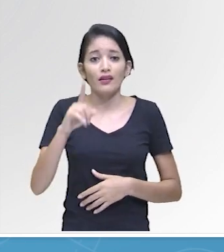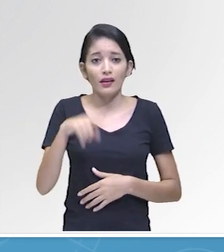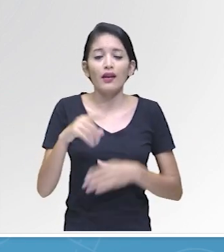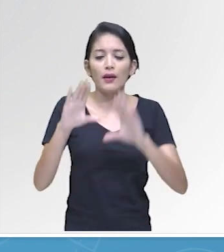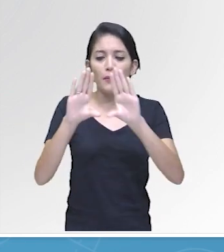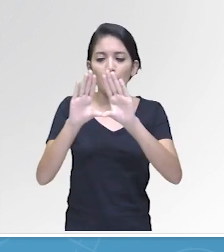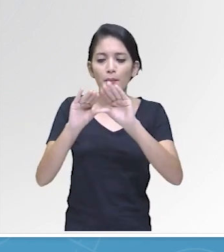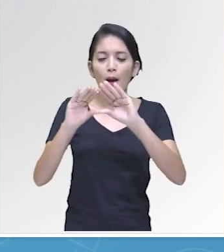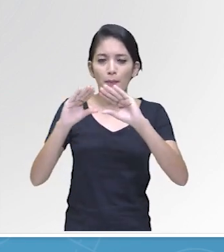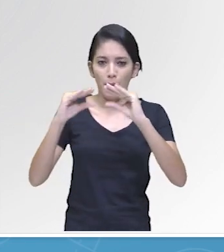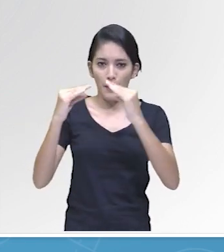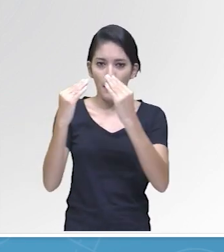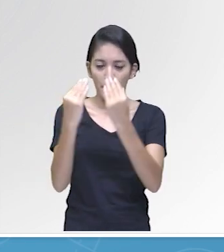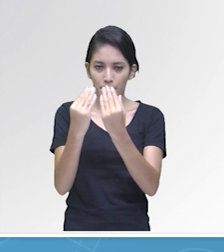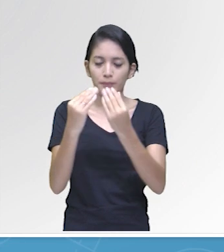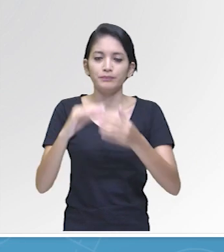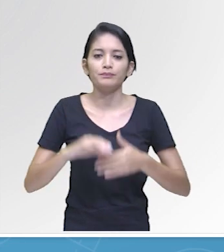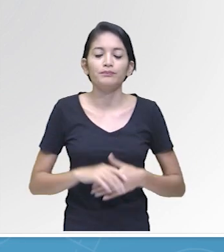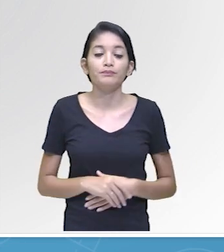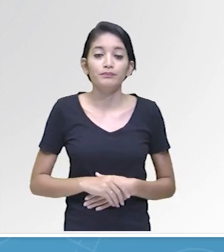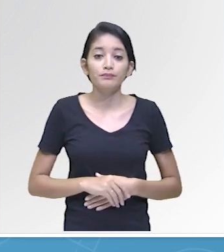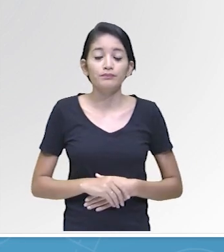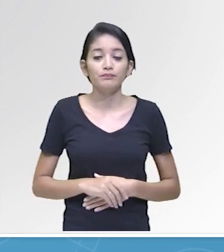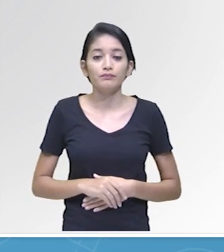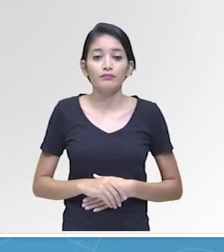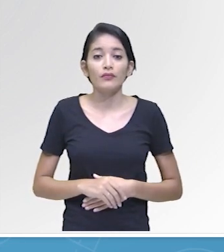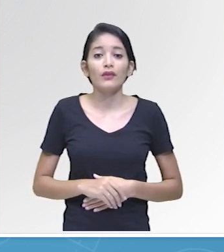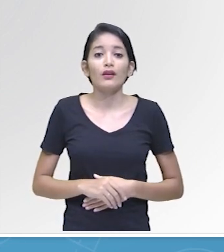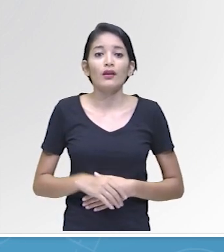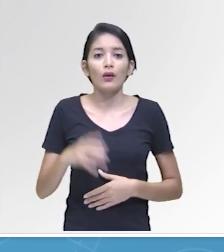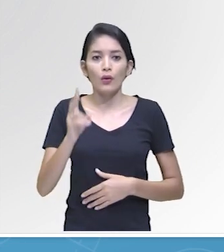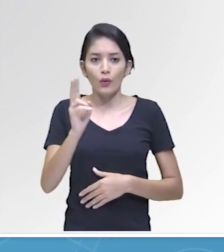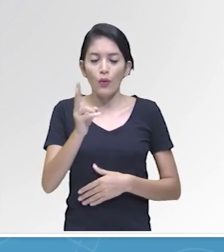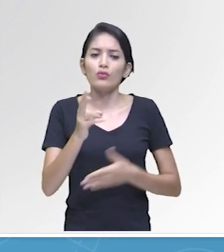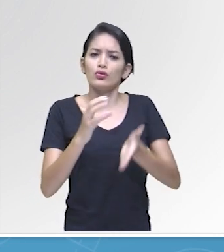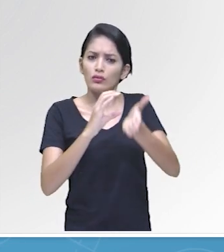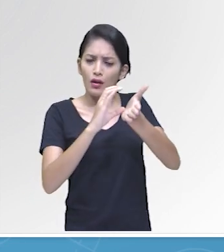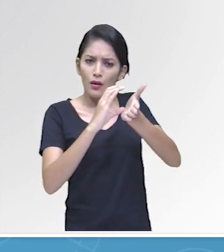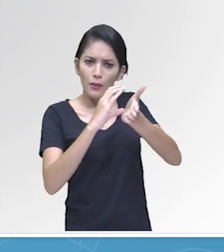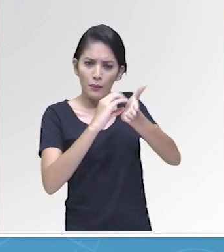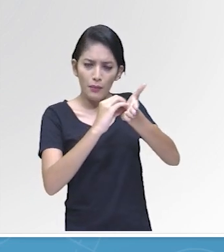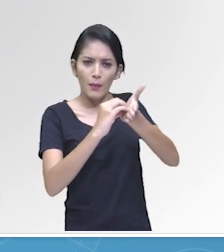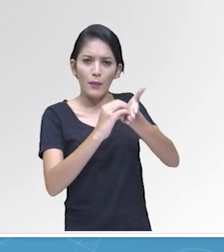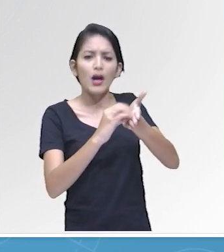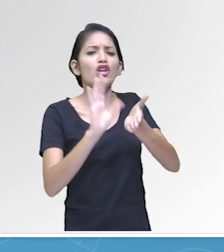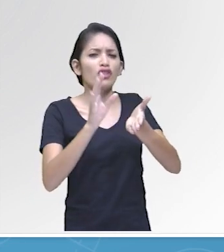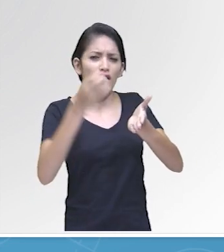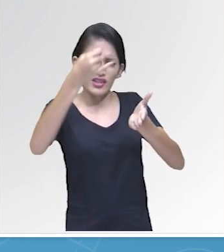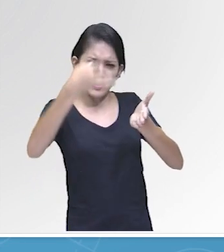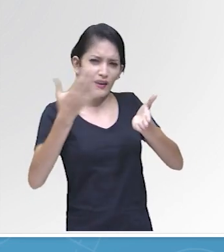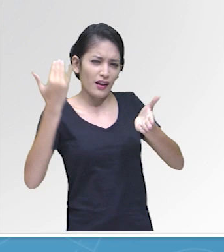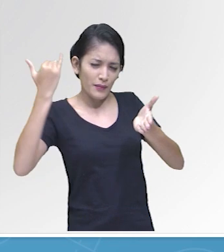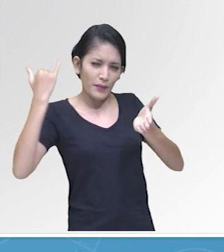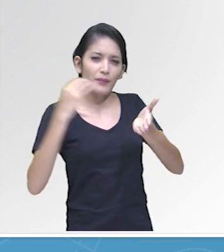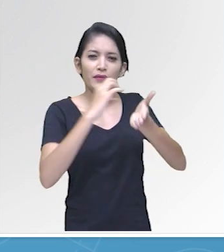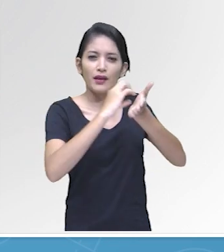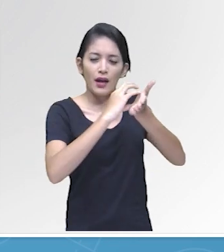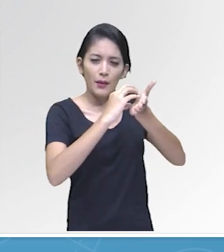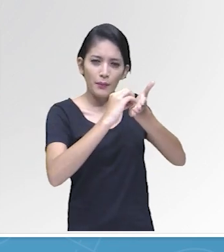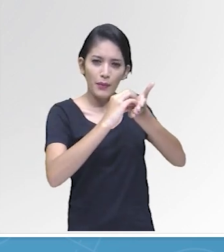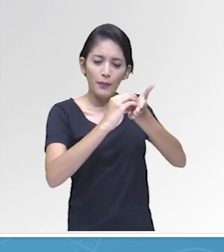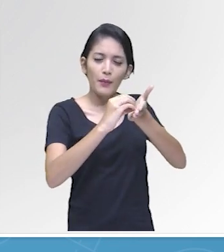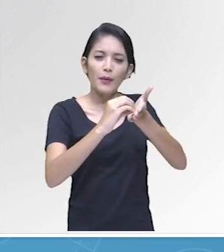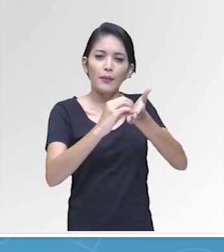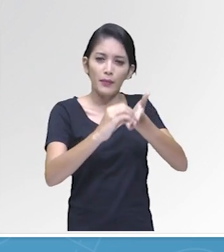complexo golgiense. E aí vamos para o retículo endoplasmático, eu estava falando dele ainda agora com vocês, quando a gente falou dos